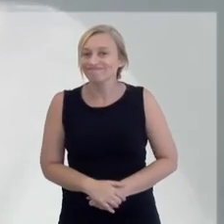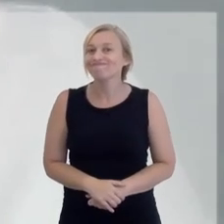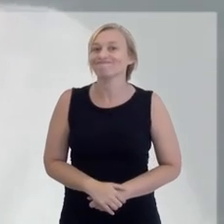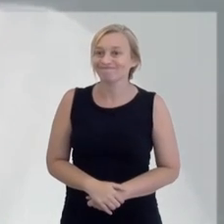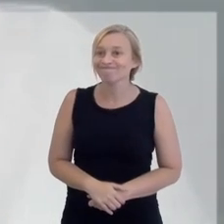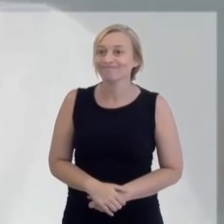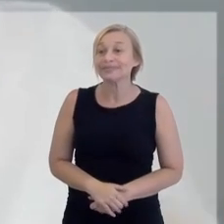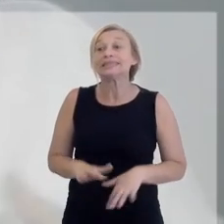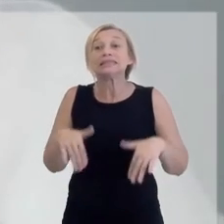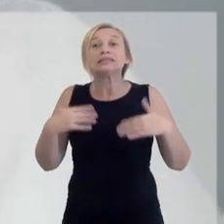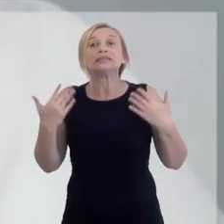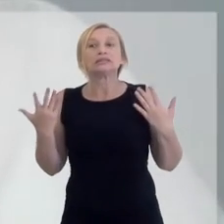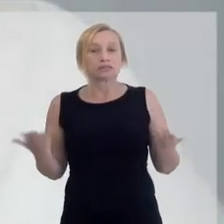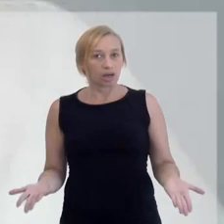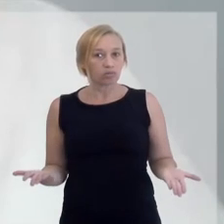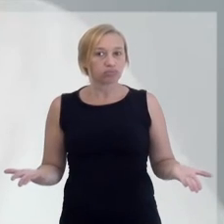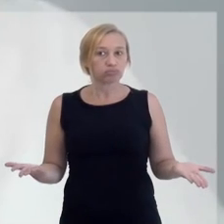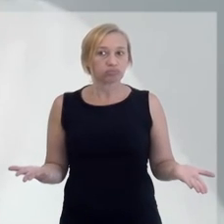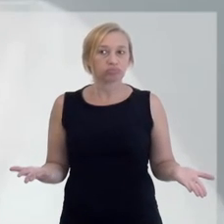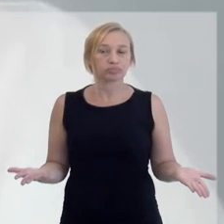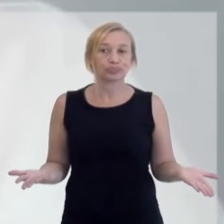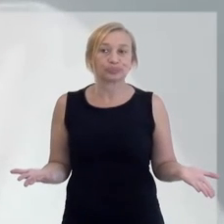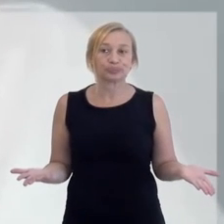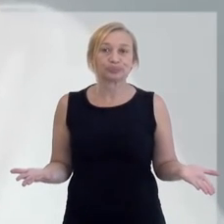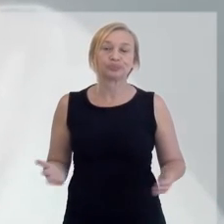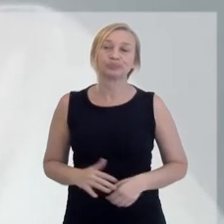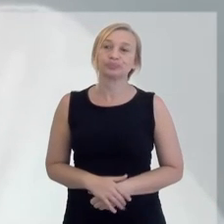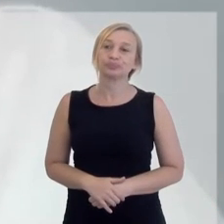ajuda muito. Então,